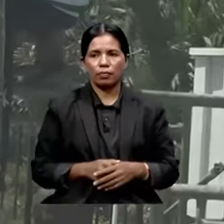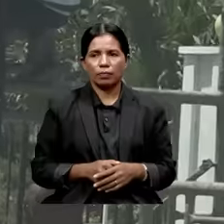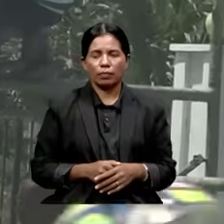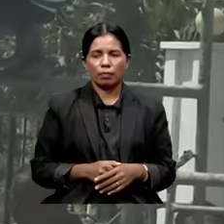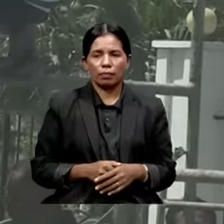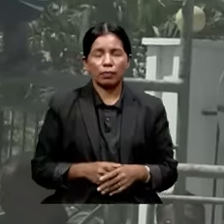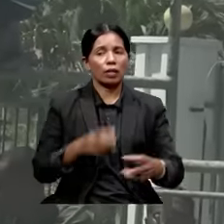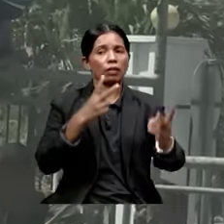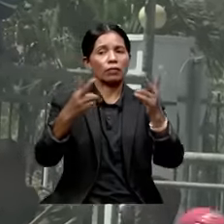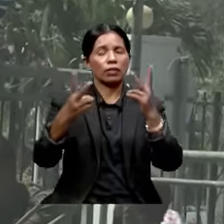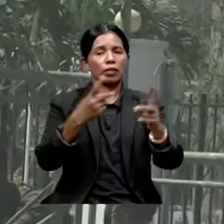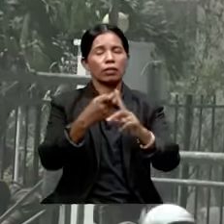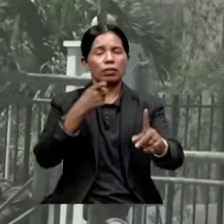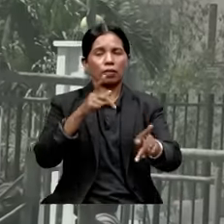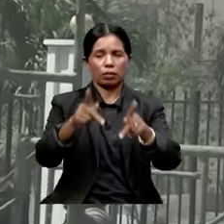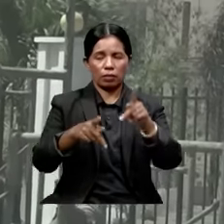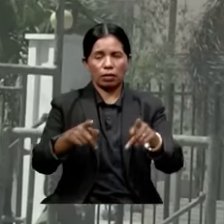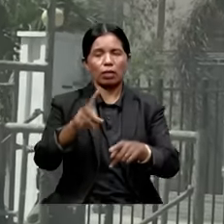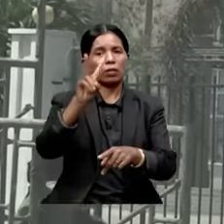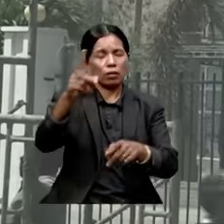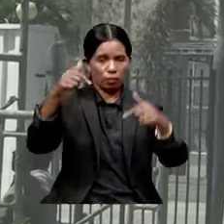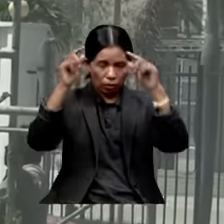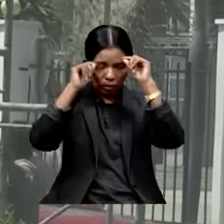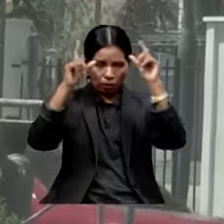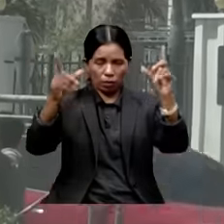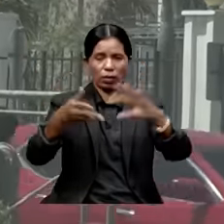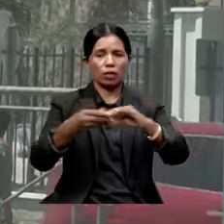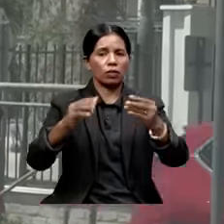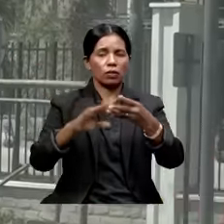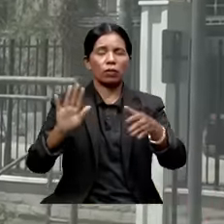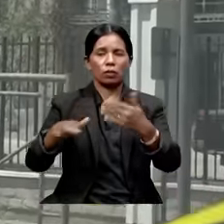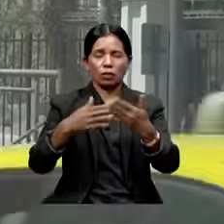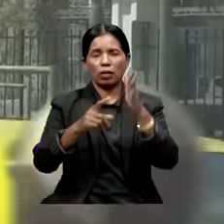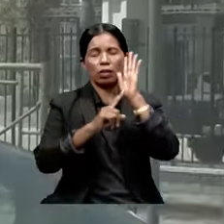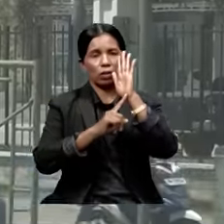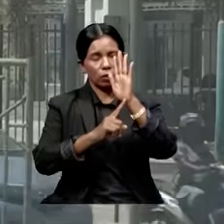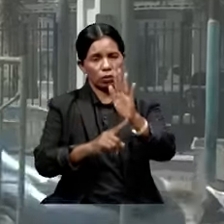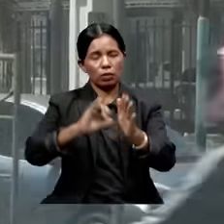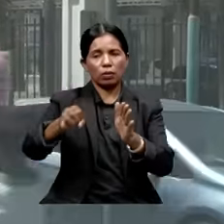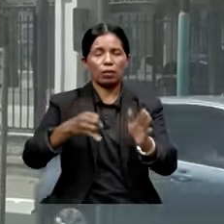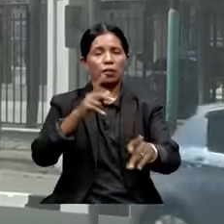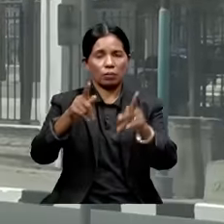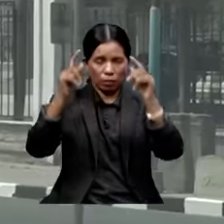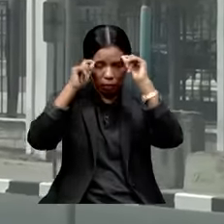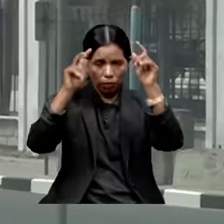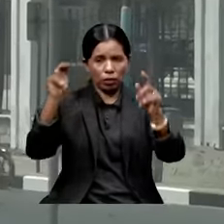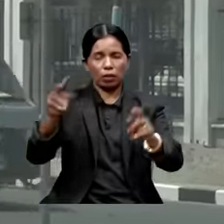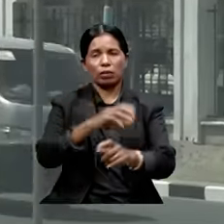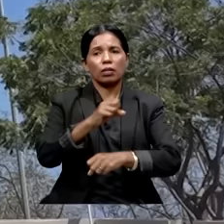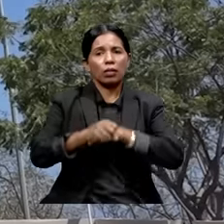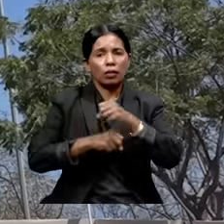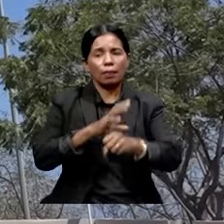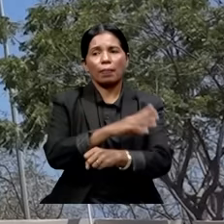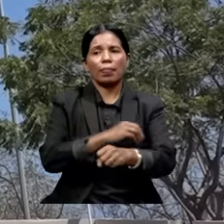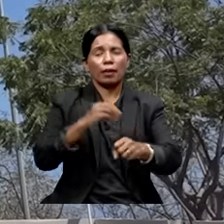Visita Ciro si Santo Padre na Indrua Mai Timor-Leste é um momento histórico Ciro na Beatudo jornada luta povo timor-nian, sofrimento